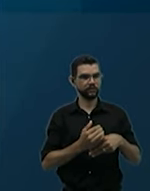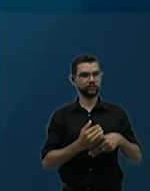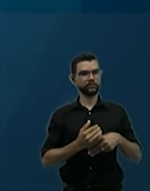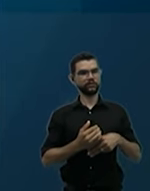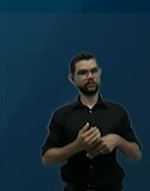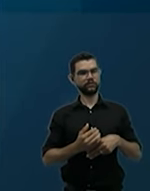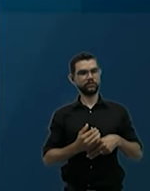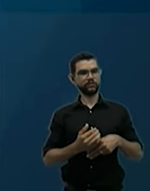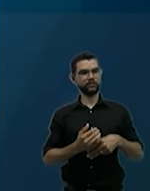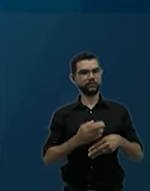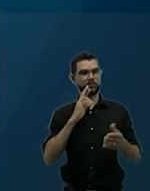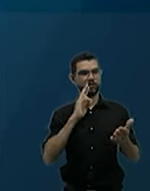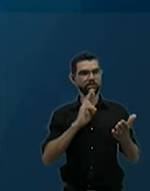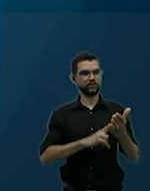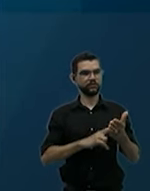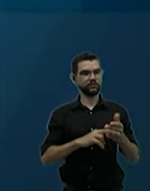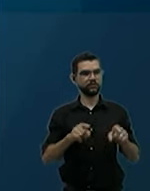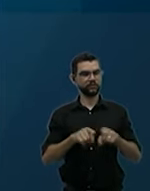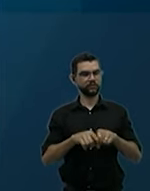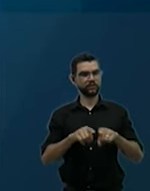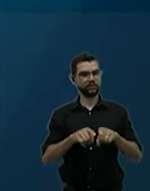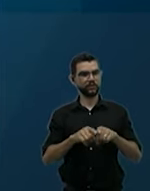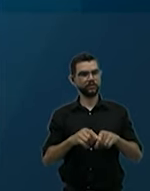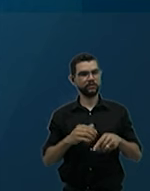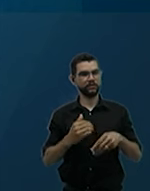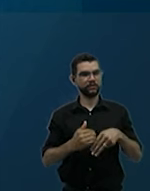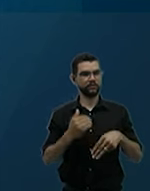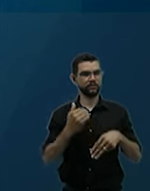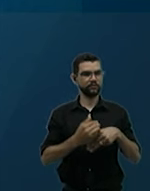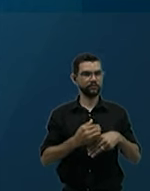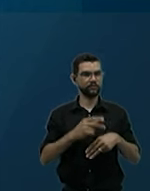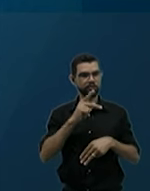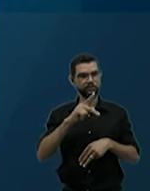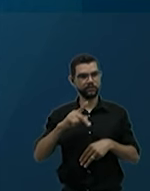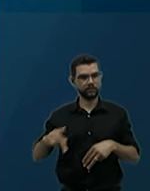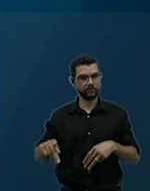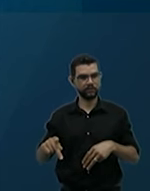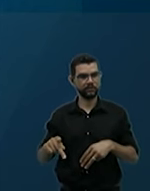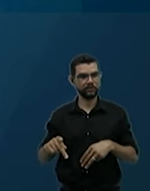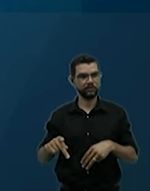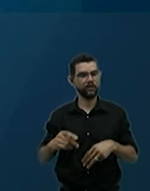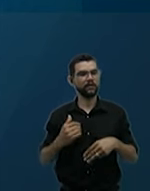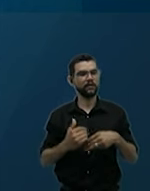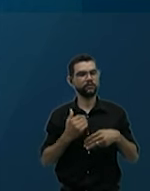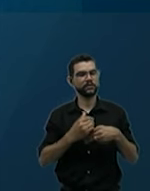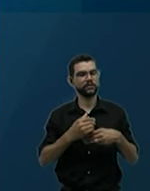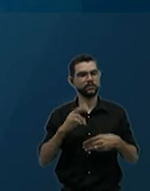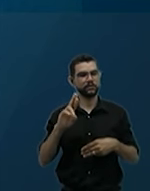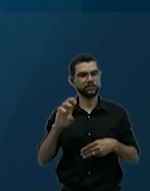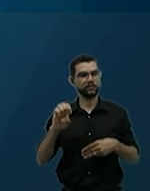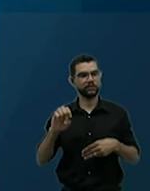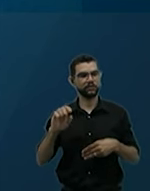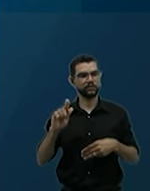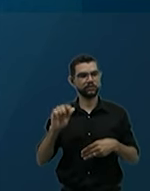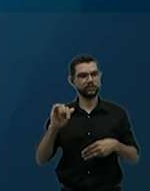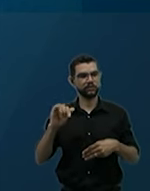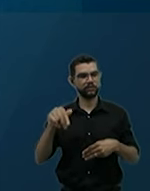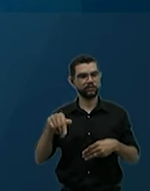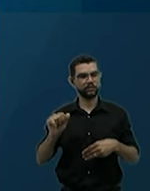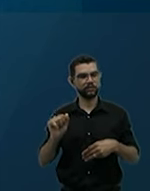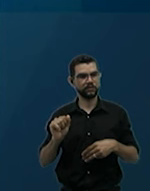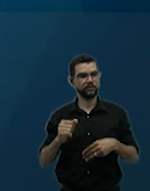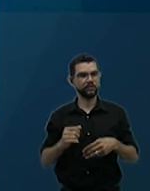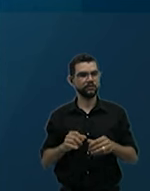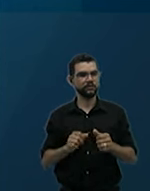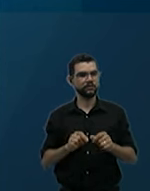presidente dessa primeira sessão do STJ, ministra Regina Helena Costa, bem como cumprimenta o